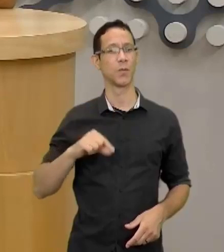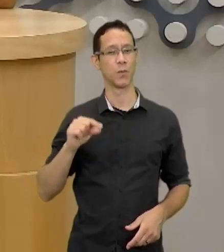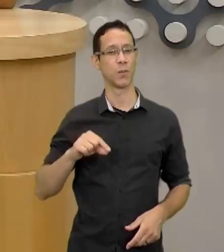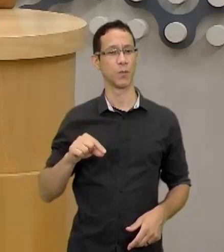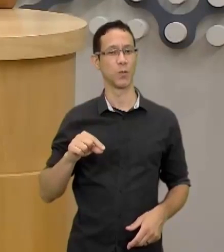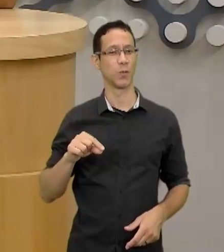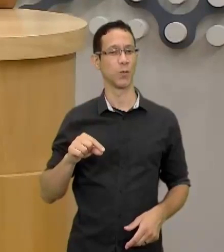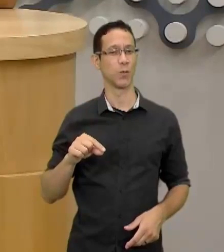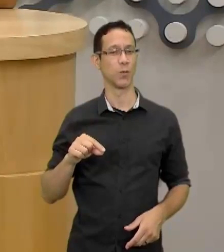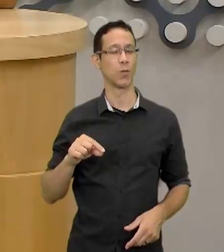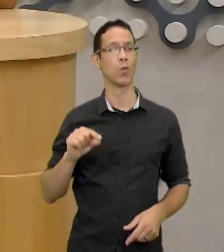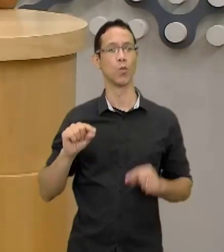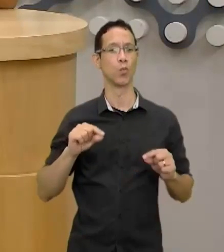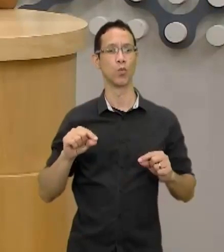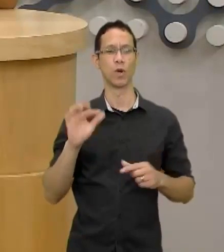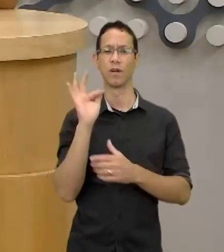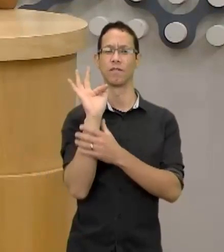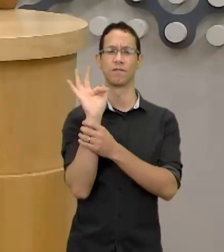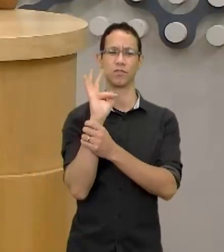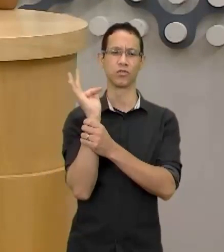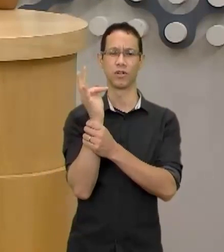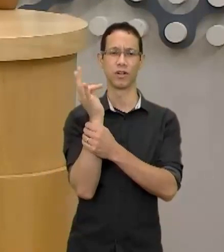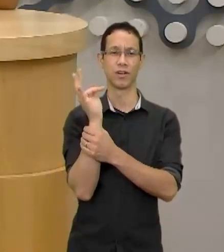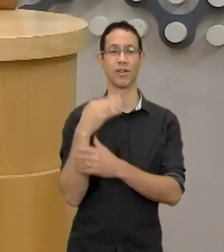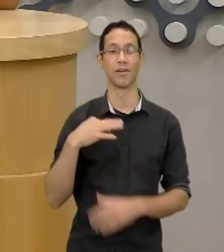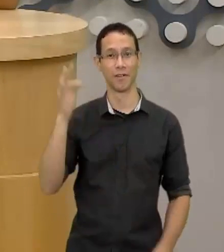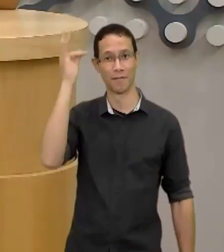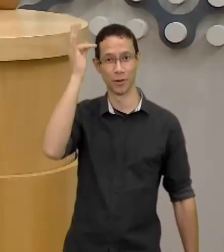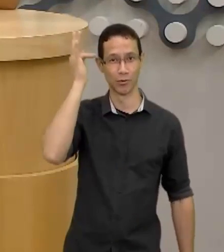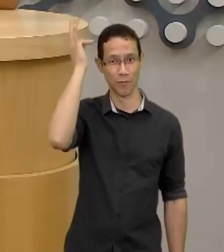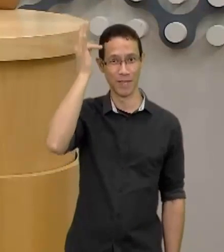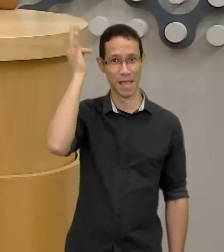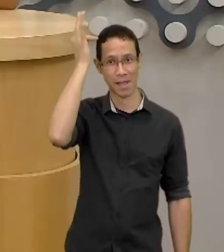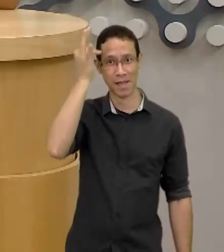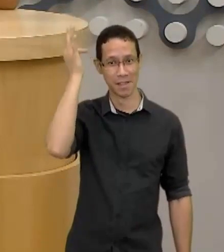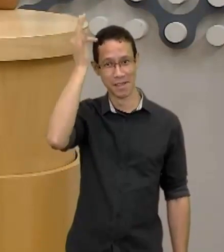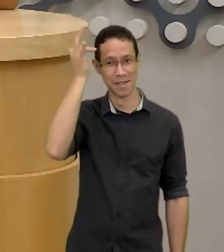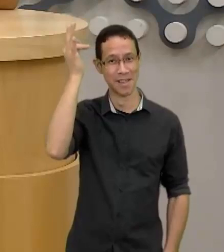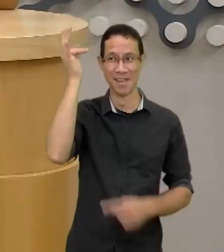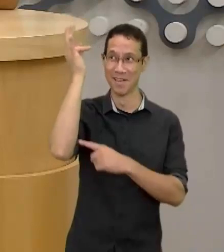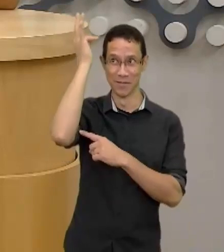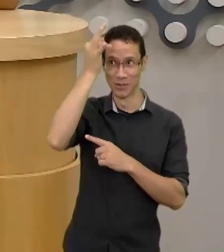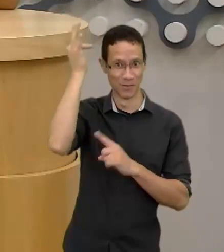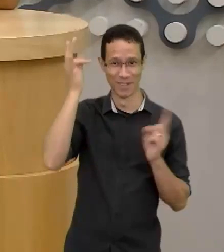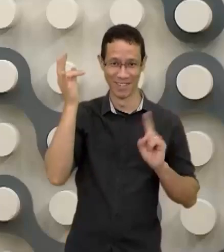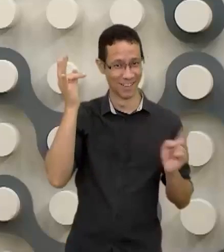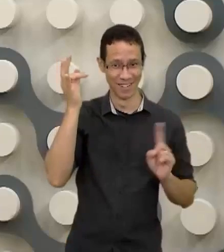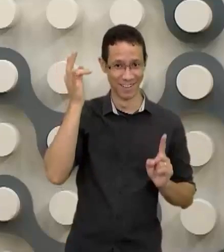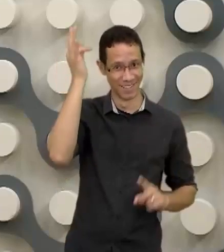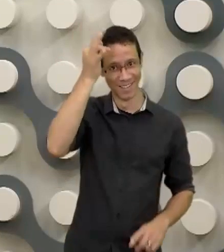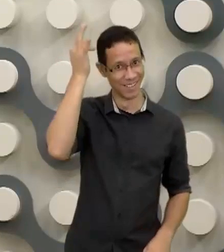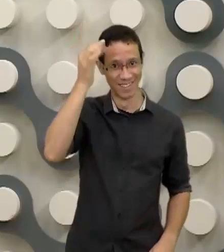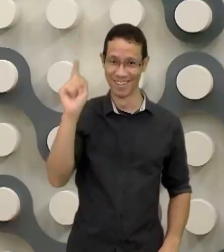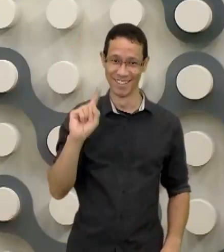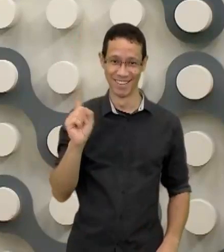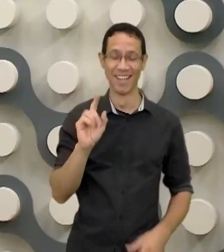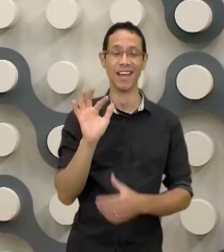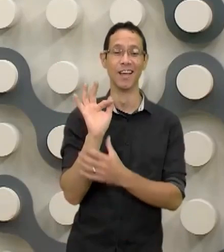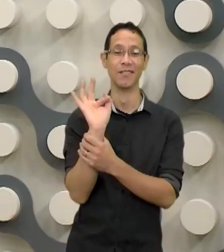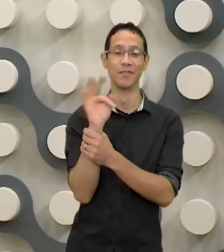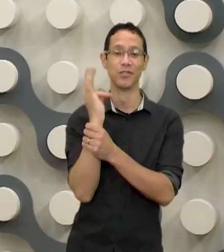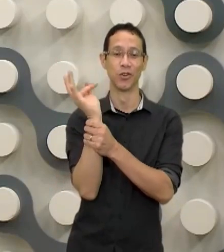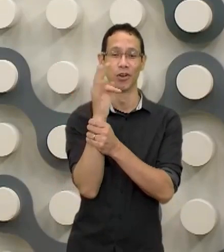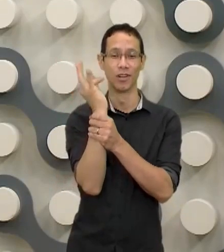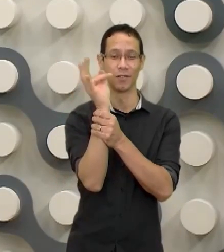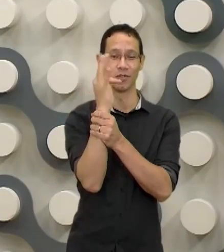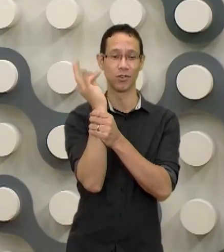professora? O que é essa filosofia? O que é isso? Eu ia falar filosofia. Filosofia, essa filosofia do movimento. O que é legal dessa aula, porque assim, como é